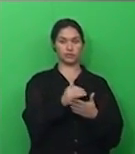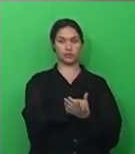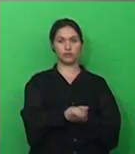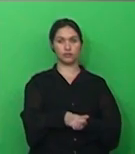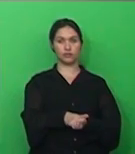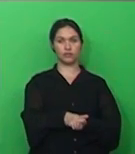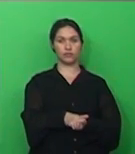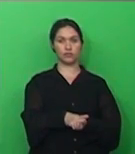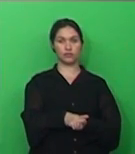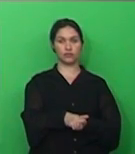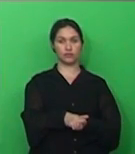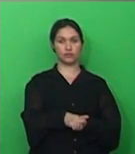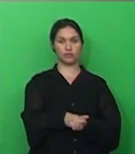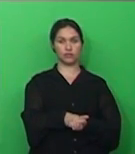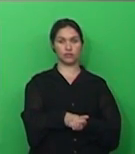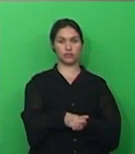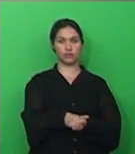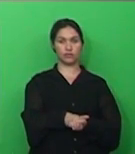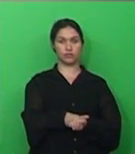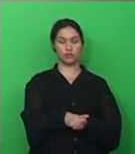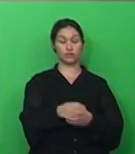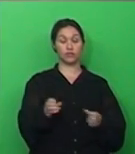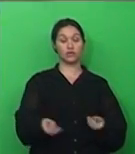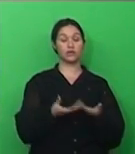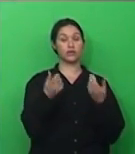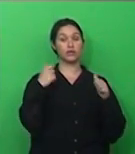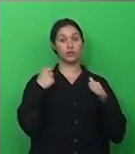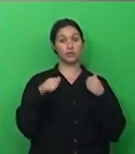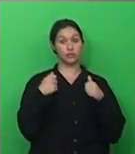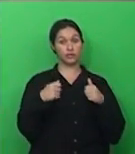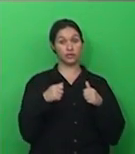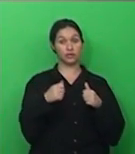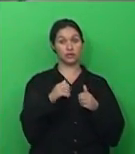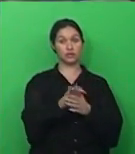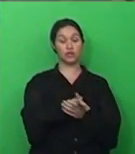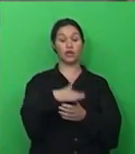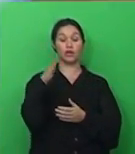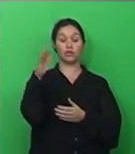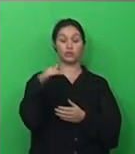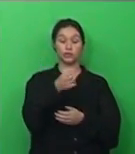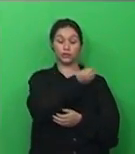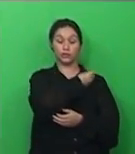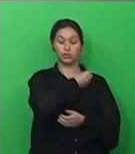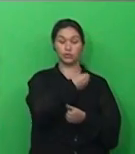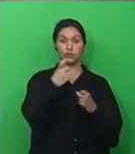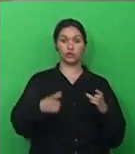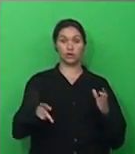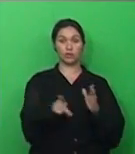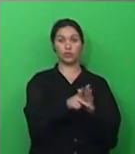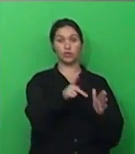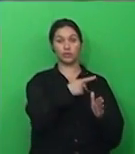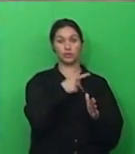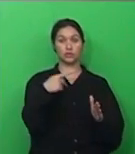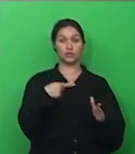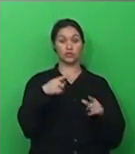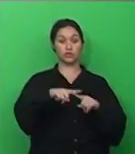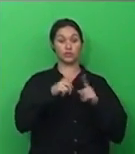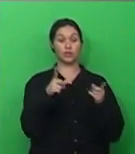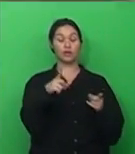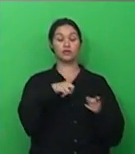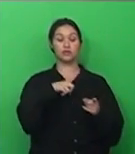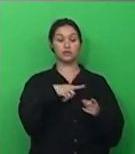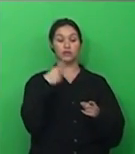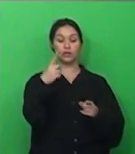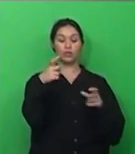um atendimento suficiente. Então o que precisa? Acaba com o número. Coloca o médico lá, de manhã, à tarde e à noite, vão fazer o atendimento,